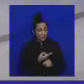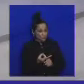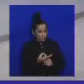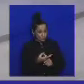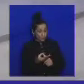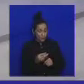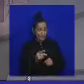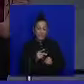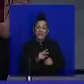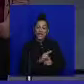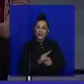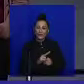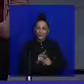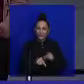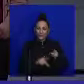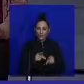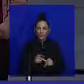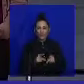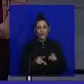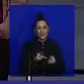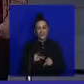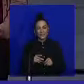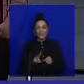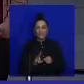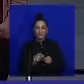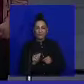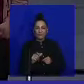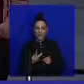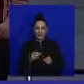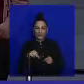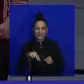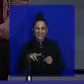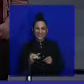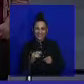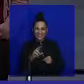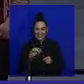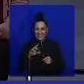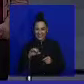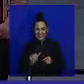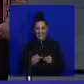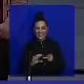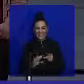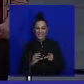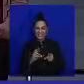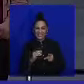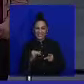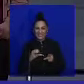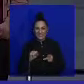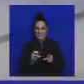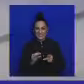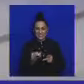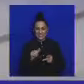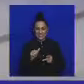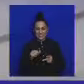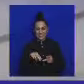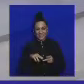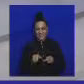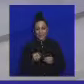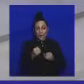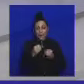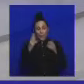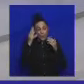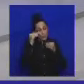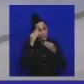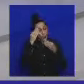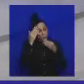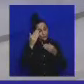duas auditoras populares. Aqui ao meu lado, a Valquíria Cristina e a Cristiane Gomes. Boa noite, muito obrigada. Desse outro